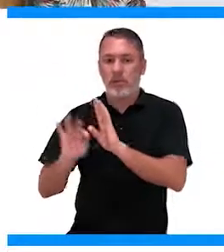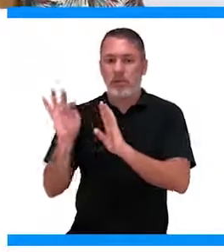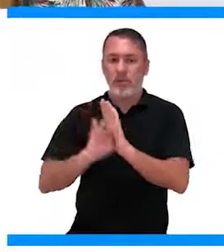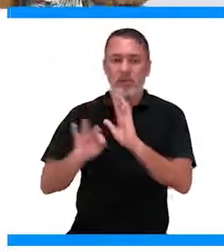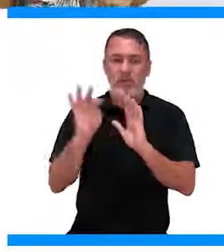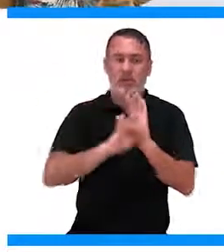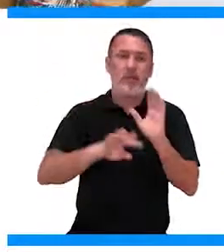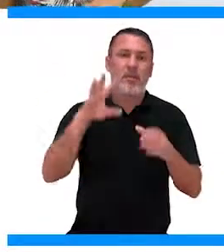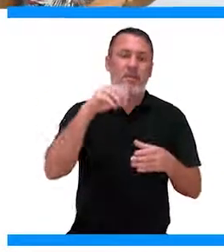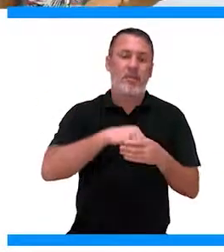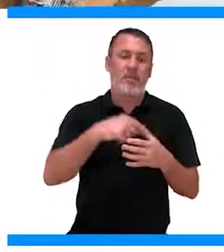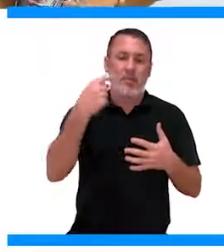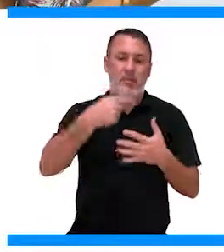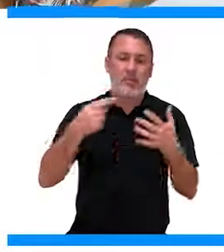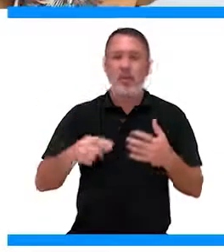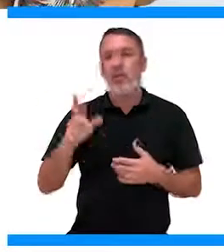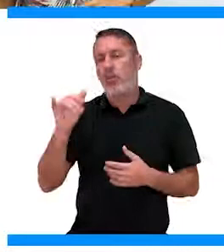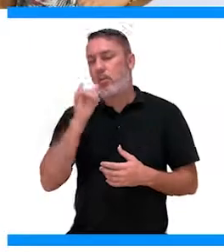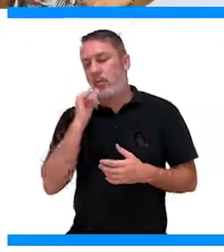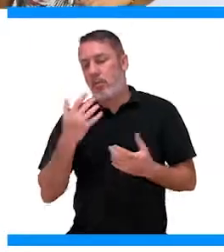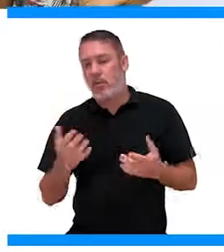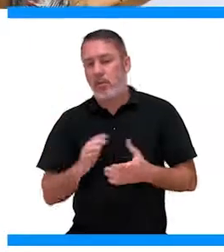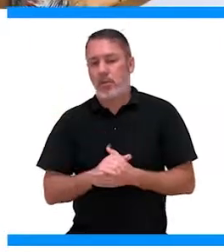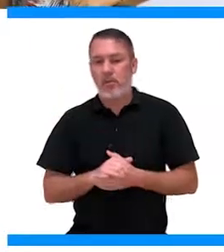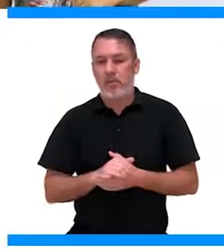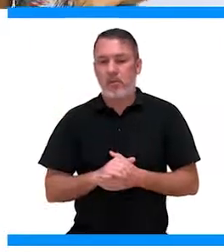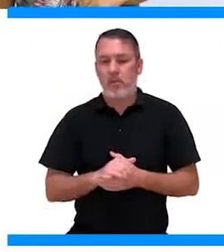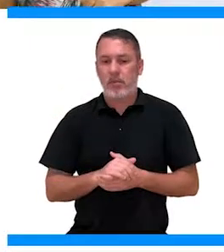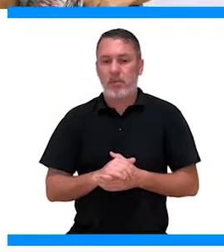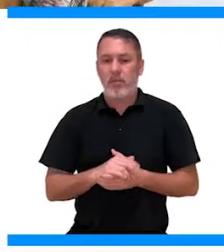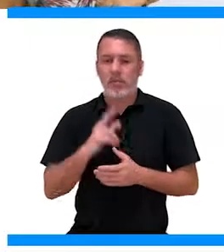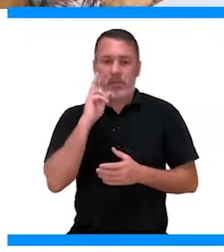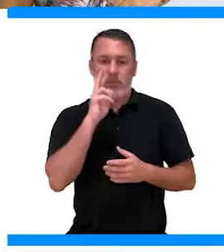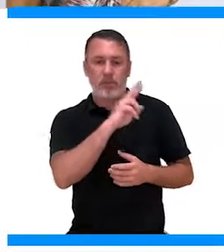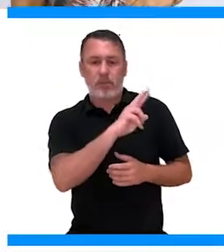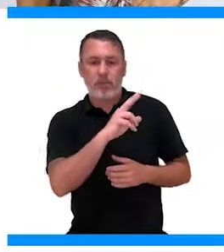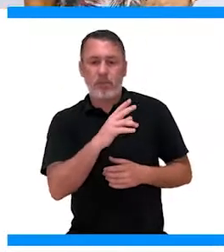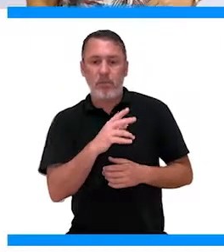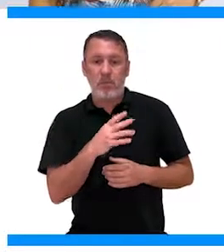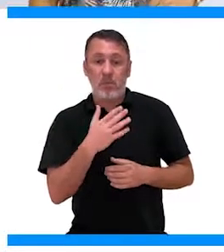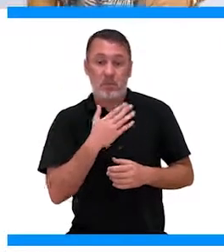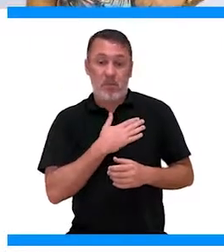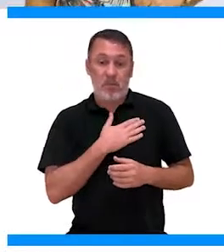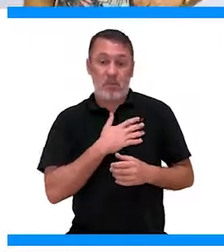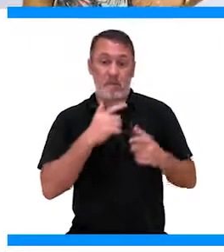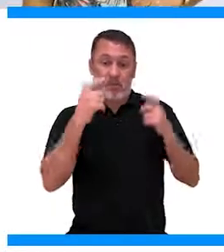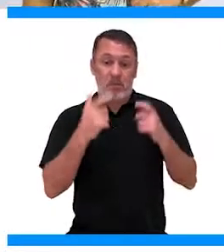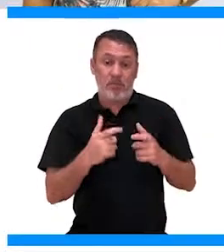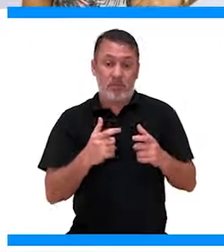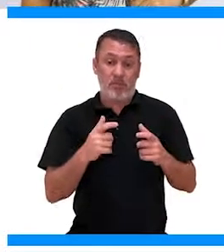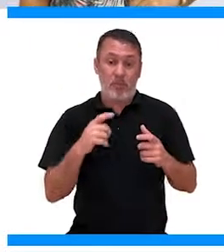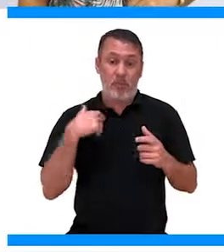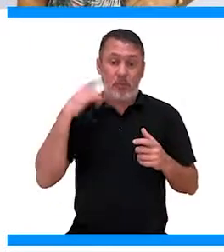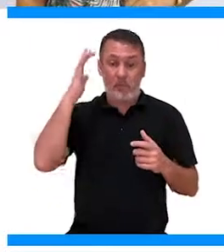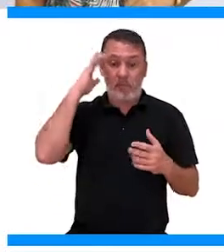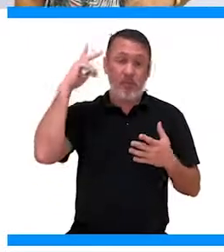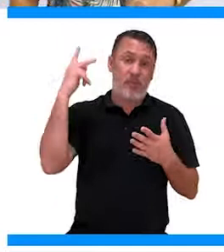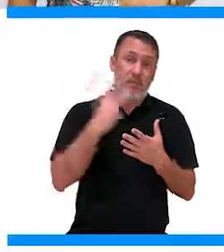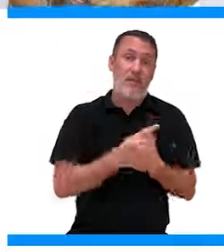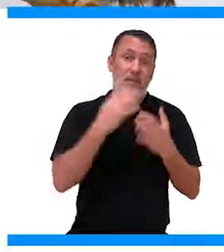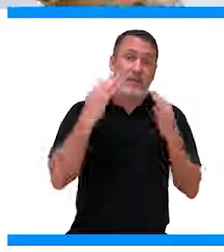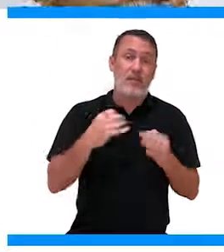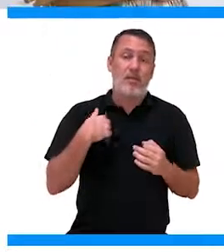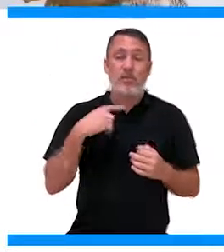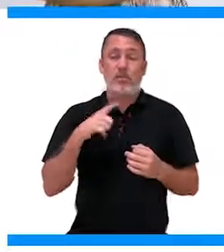contraditórios que são inconciliáveis. Por exemplo, né? Tanto de meu estado me acho incerto, que em vivo ardor